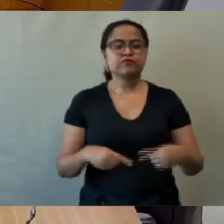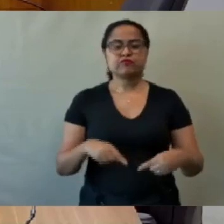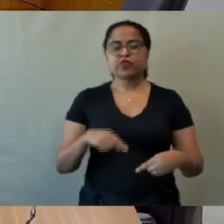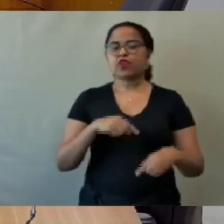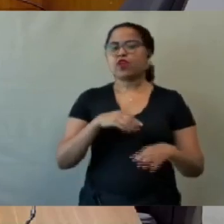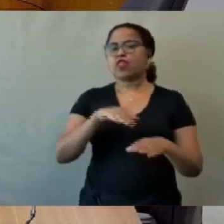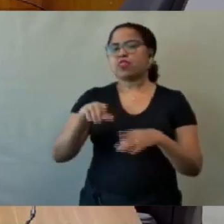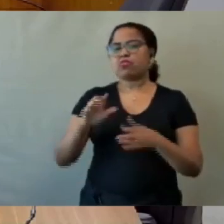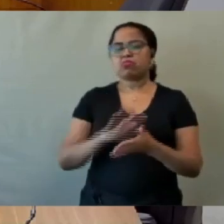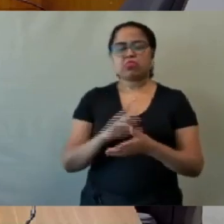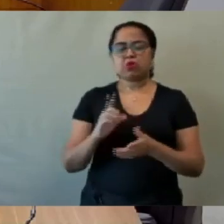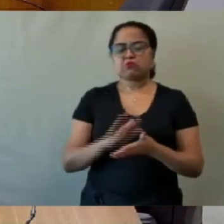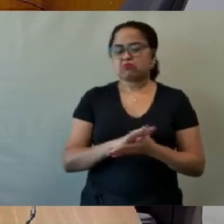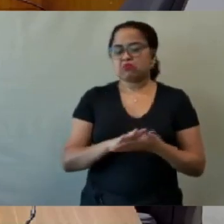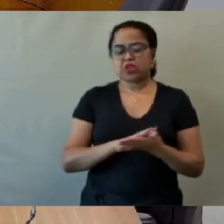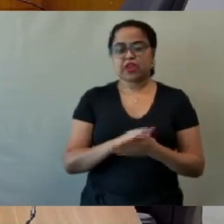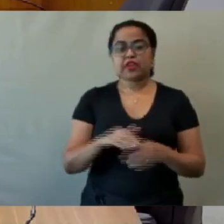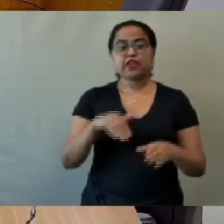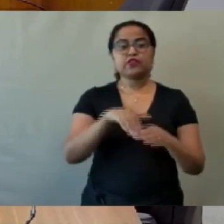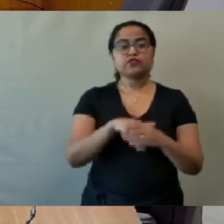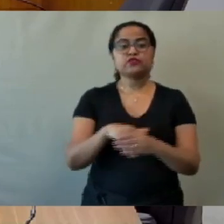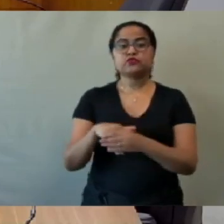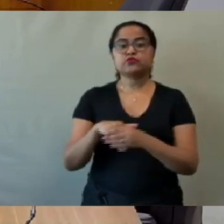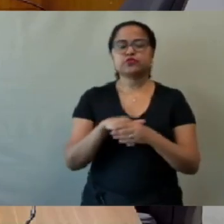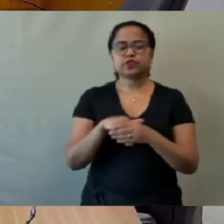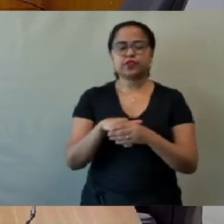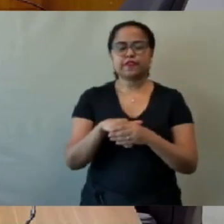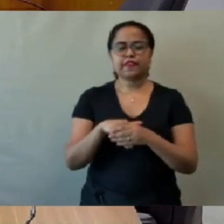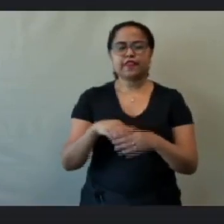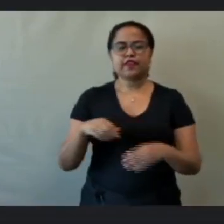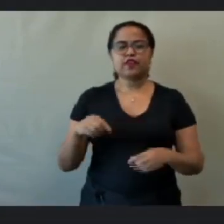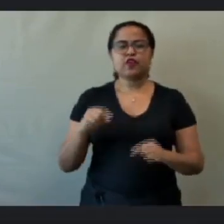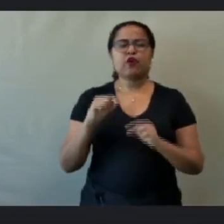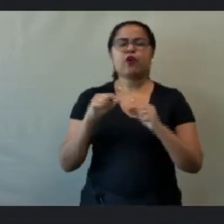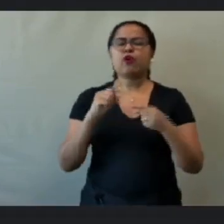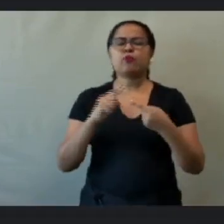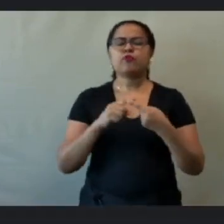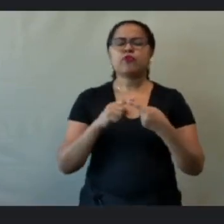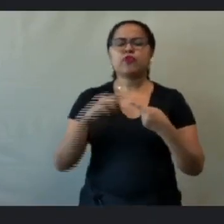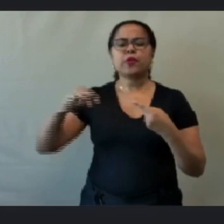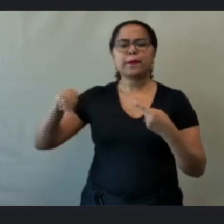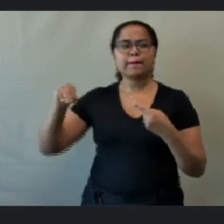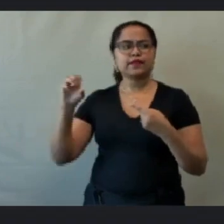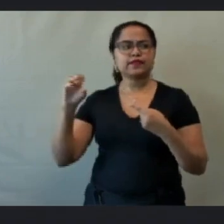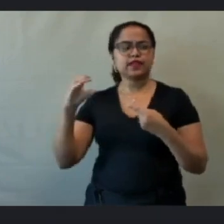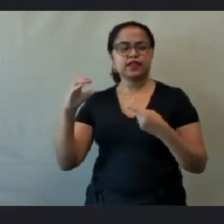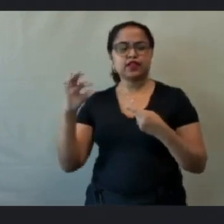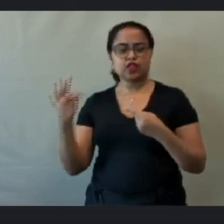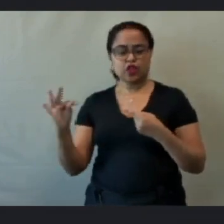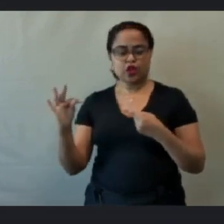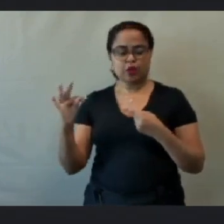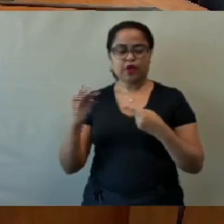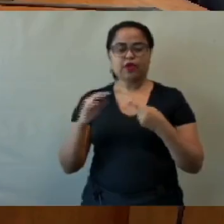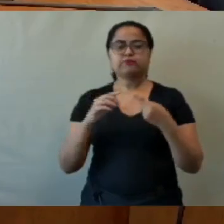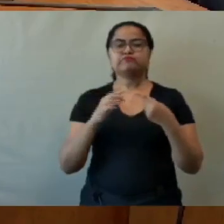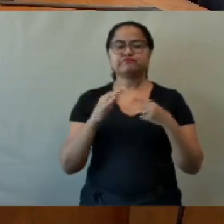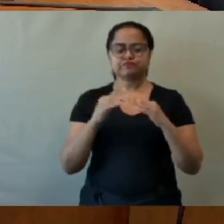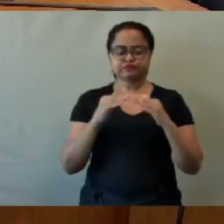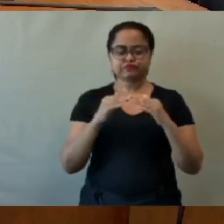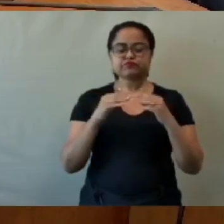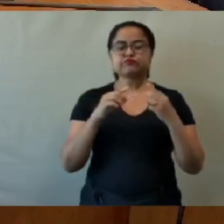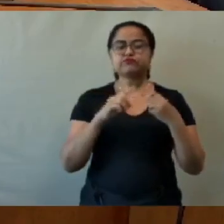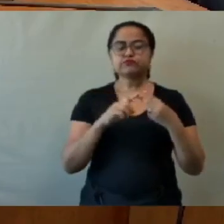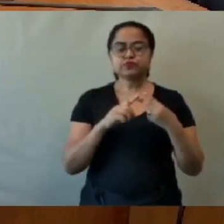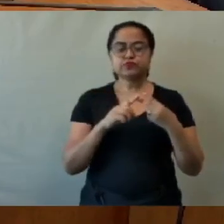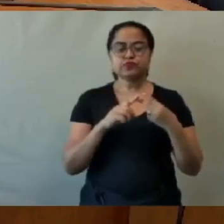em votação. Como vota a vereadora Marcela Trópia? De acordo. Como vota a